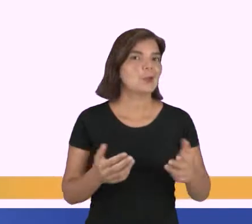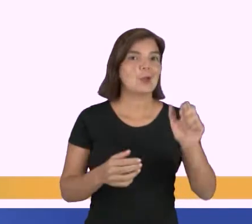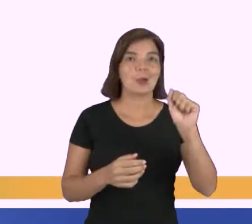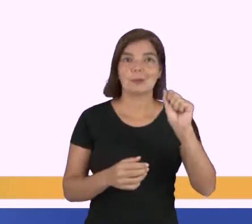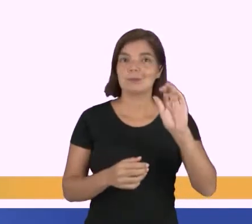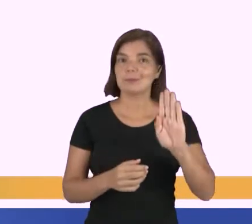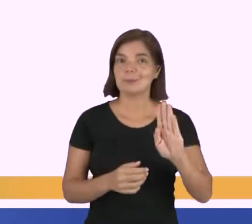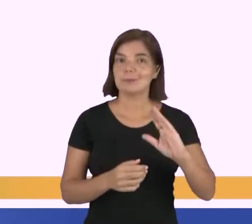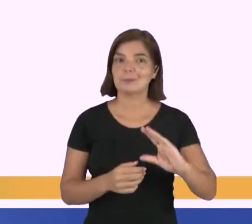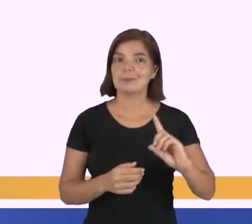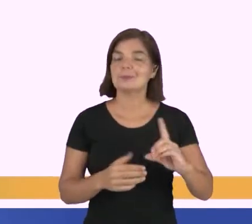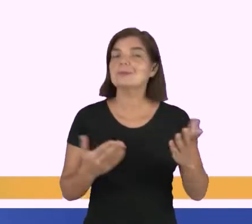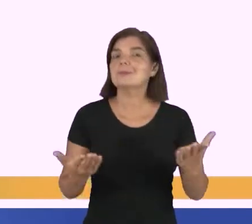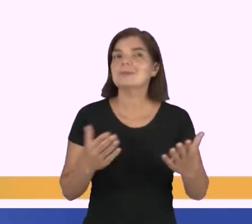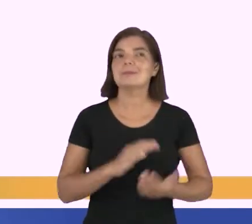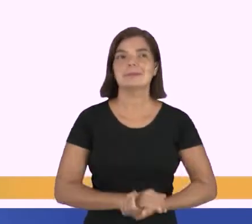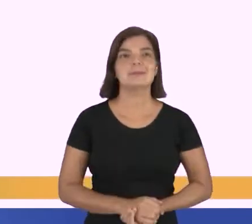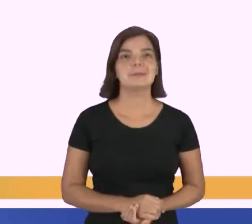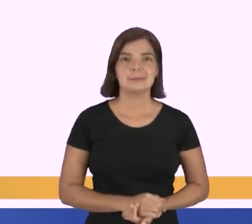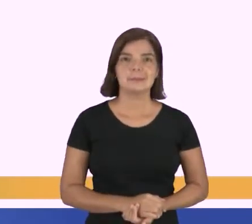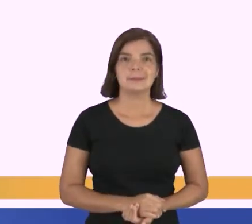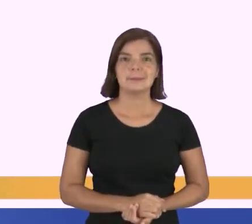qual vocês acham que seria a correta?